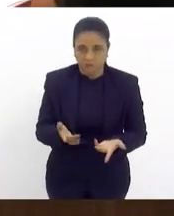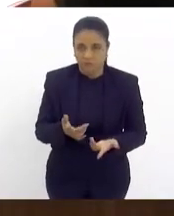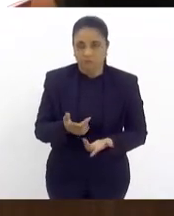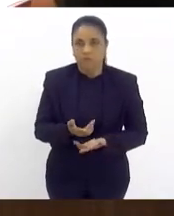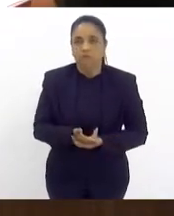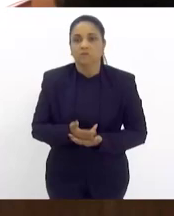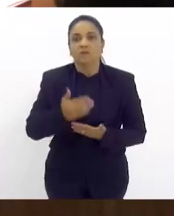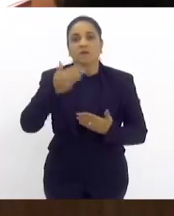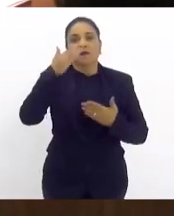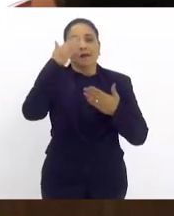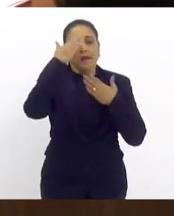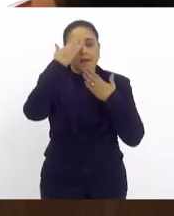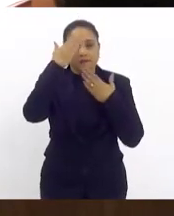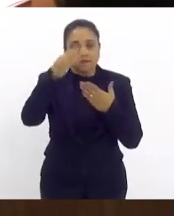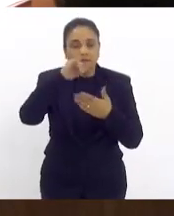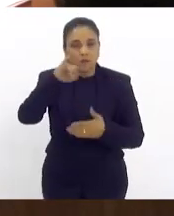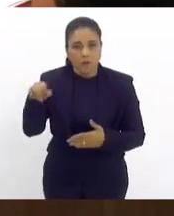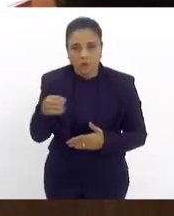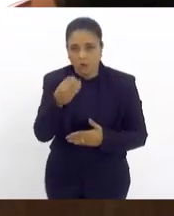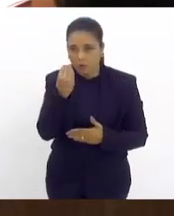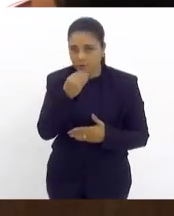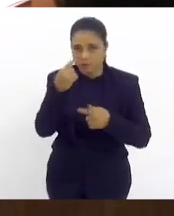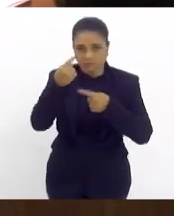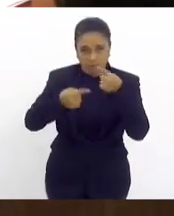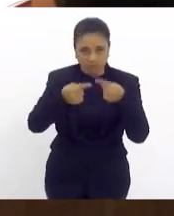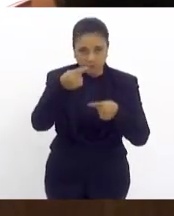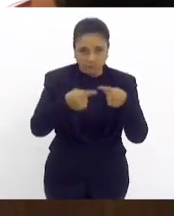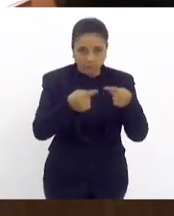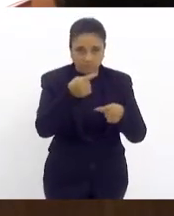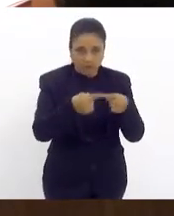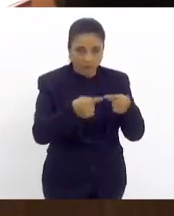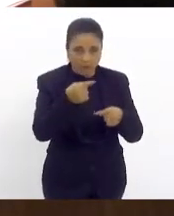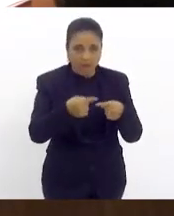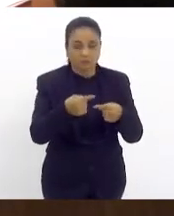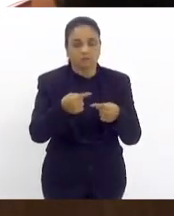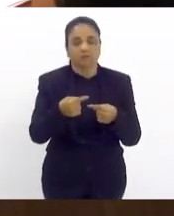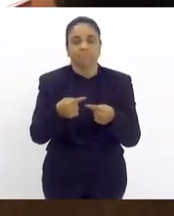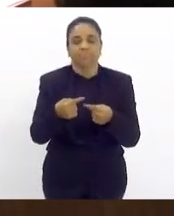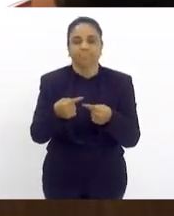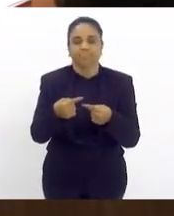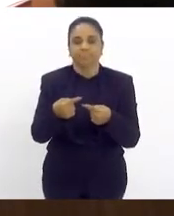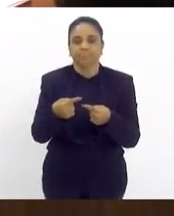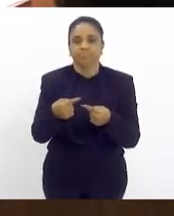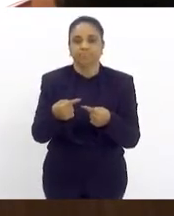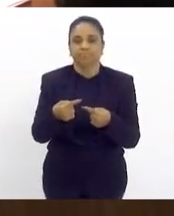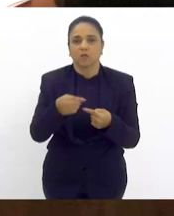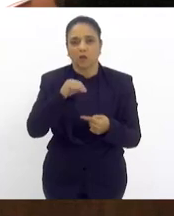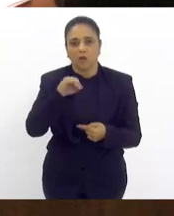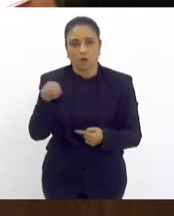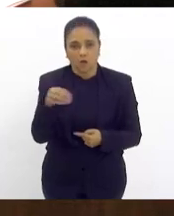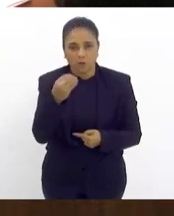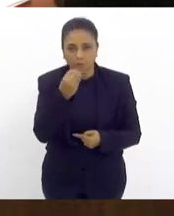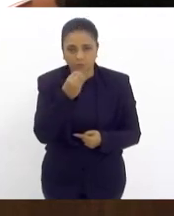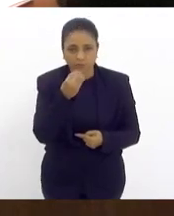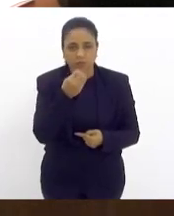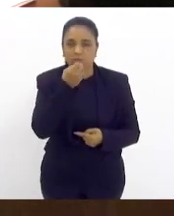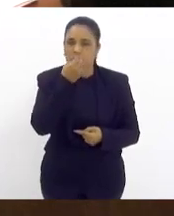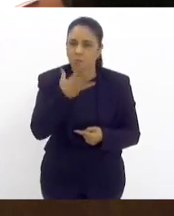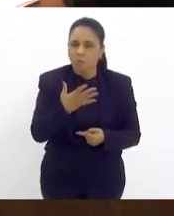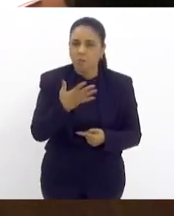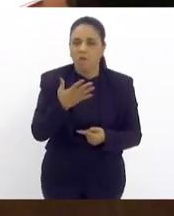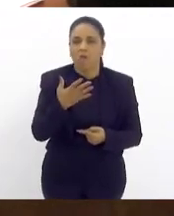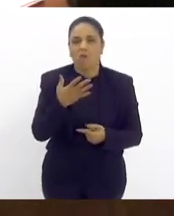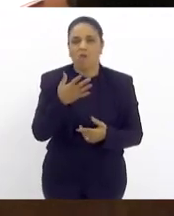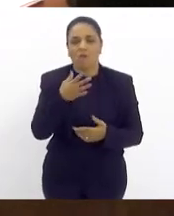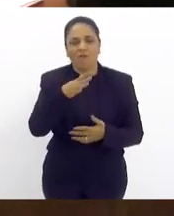agradecer a vossa excelência oportunidade desse debate e ele é muito oportuno aproveitar o bom astral inclusive com